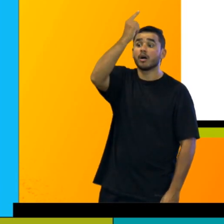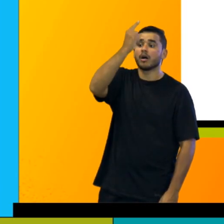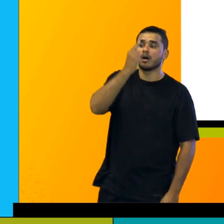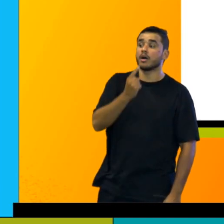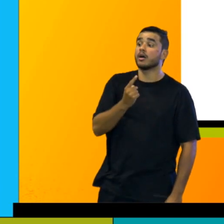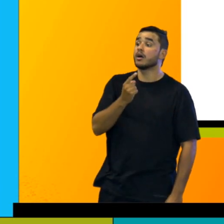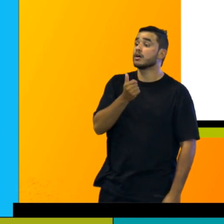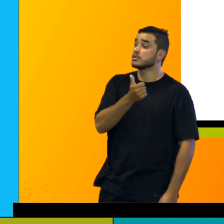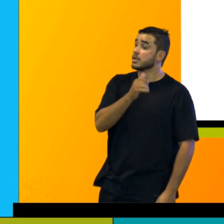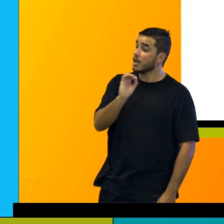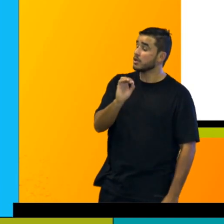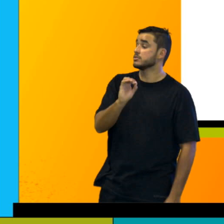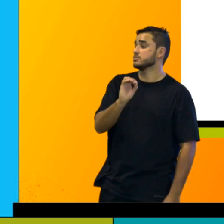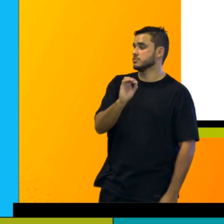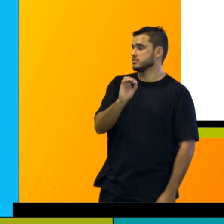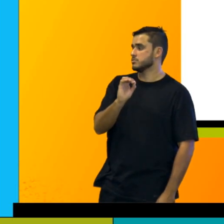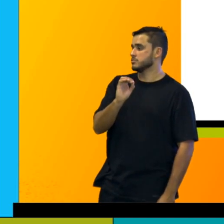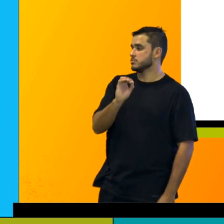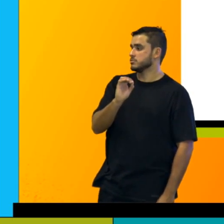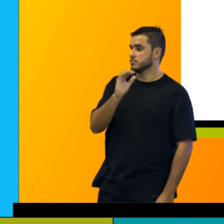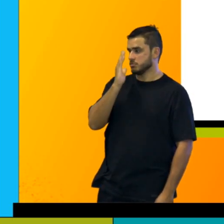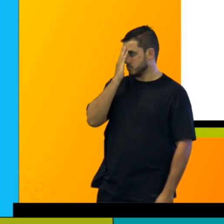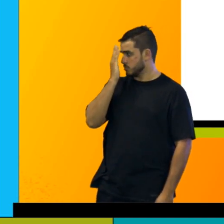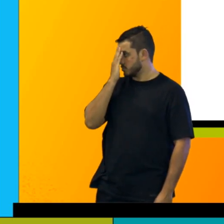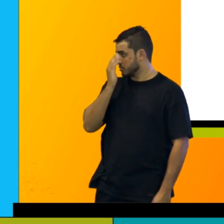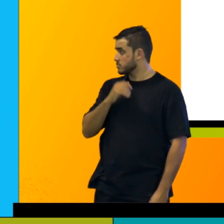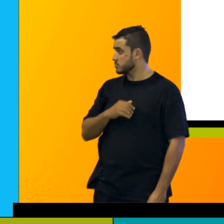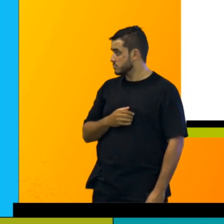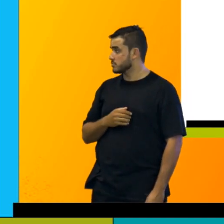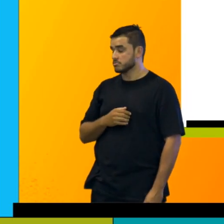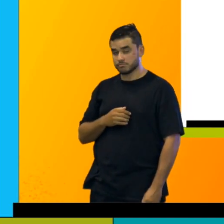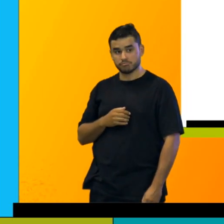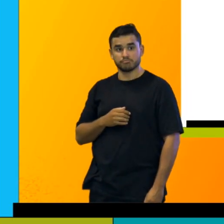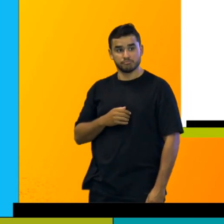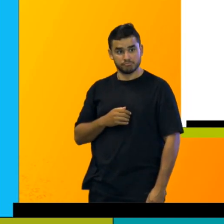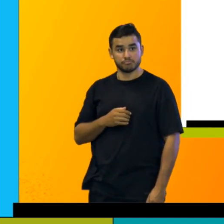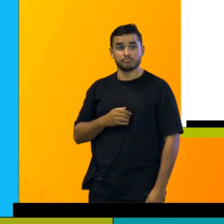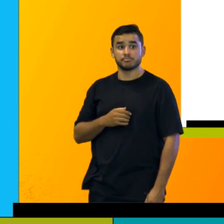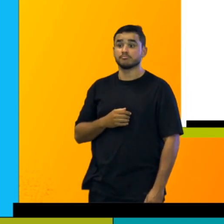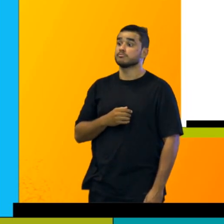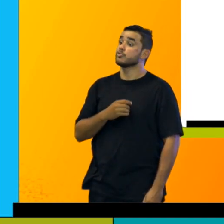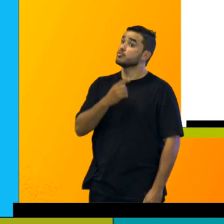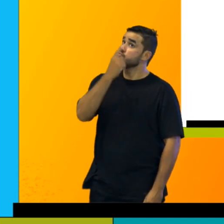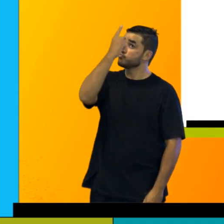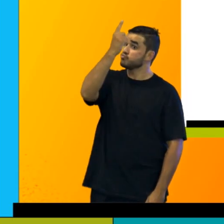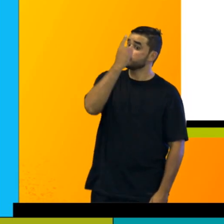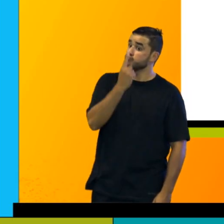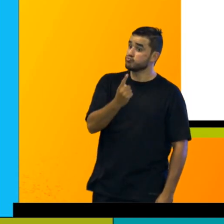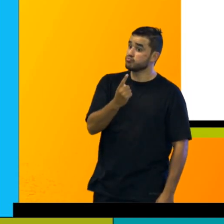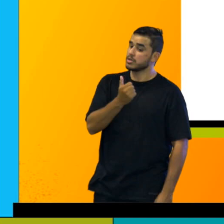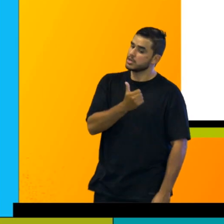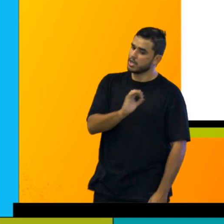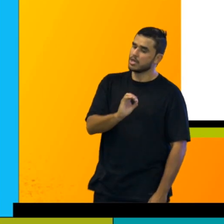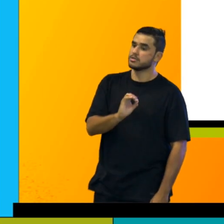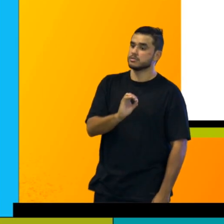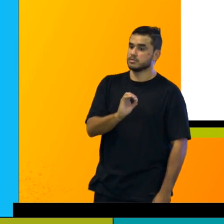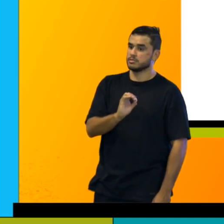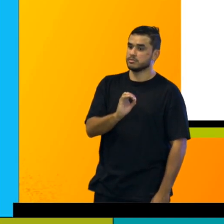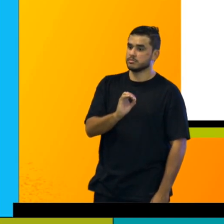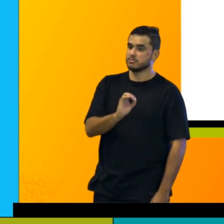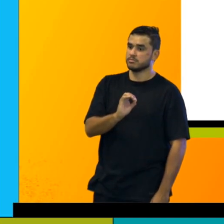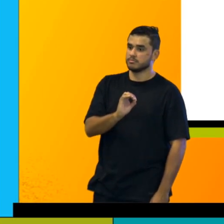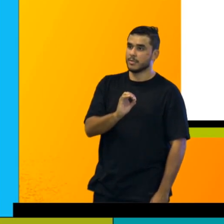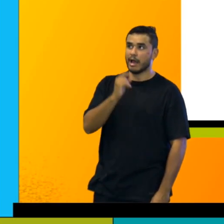1, 10. Fechou? 1 mais 1, 10, que é o 1 e o